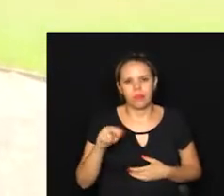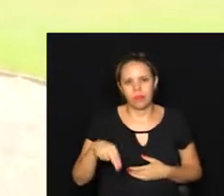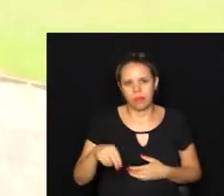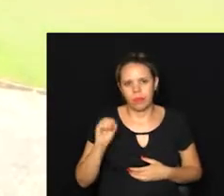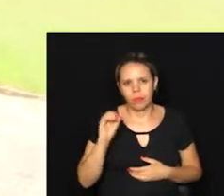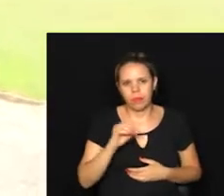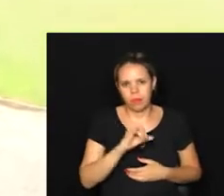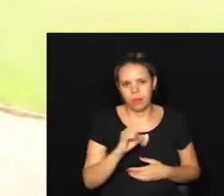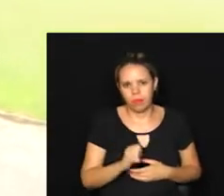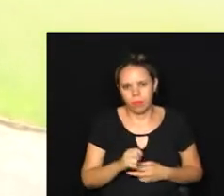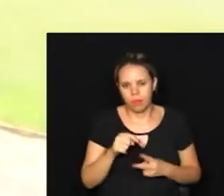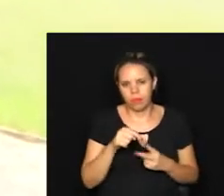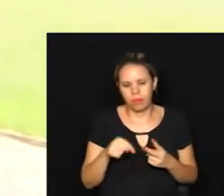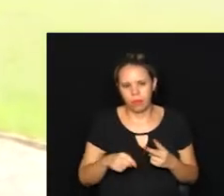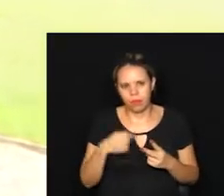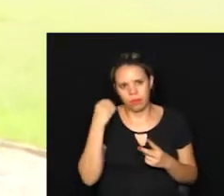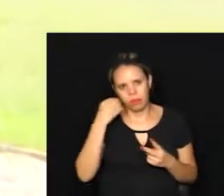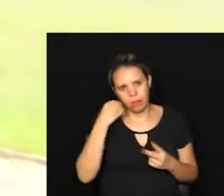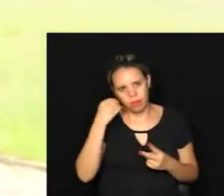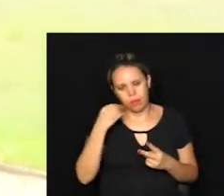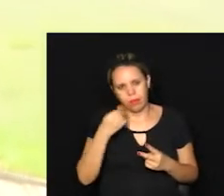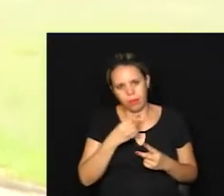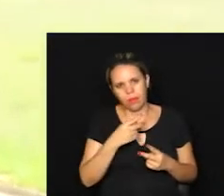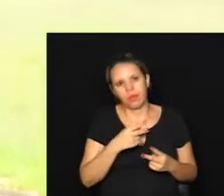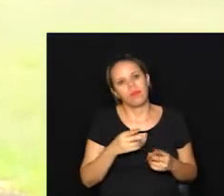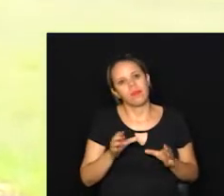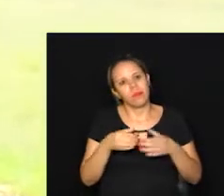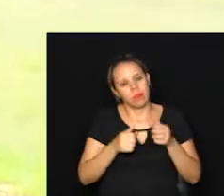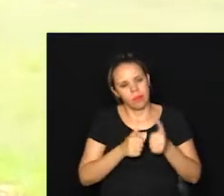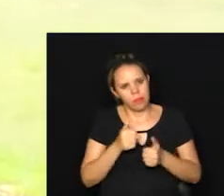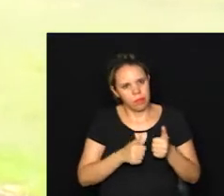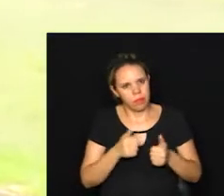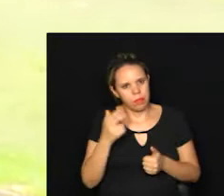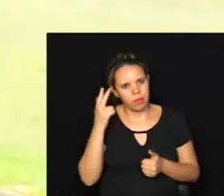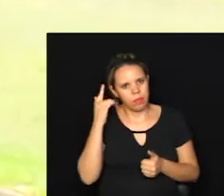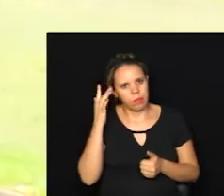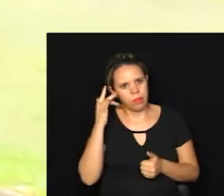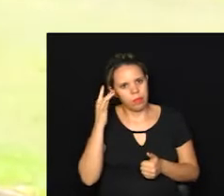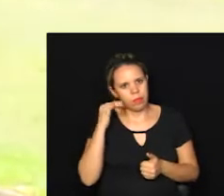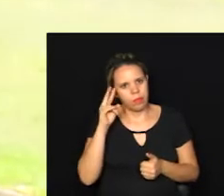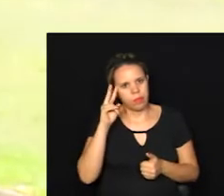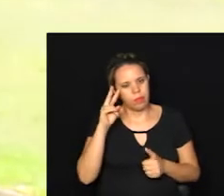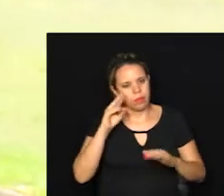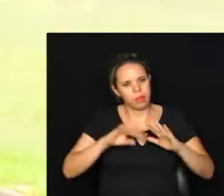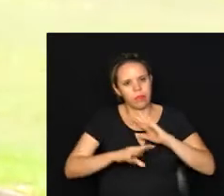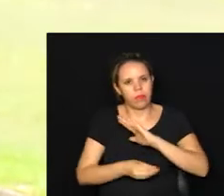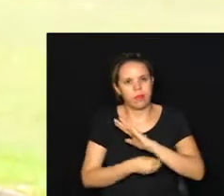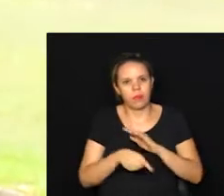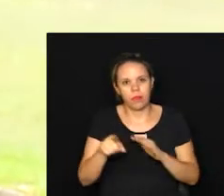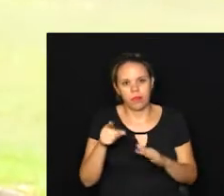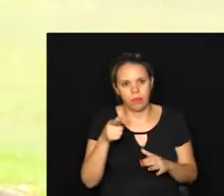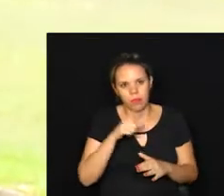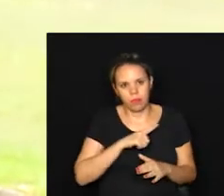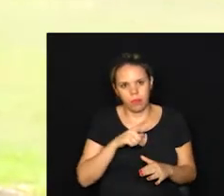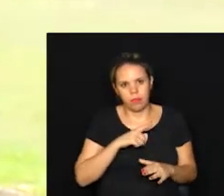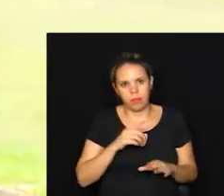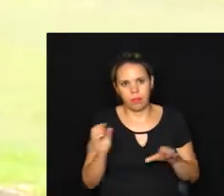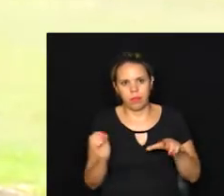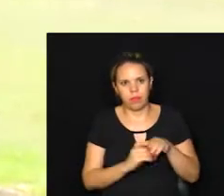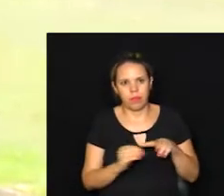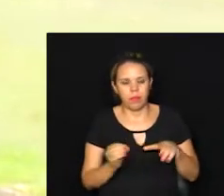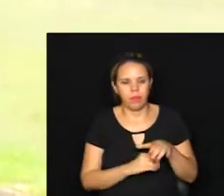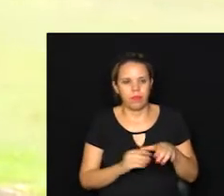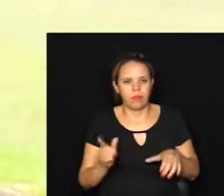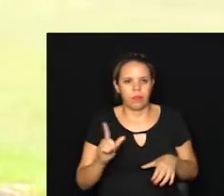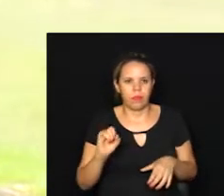com José Ricardo Mariolani. Lembrando que amanhã, no Câmara Total, vocês terão os gols, claro,